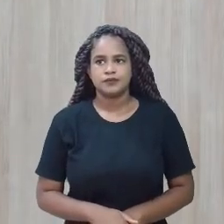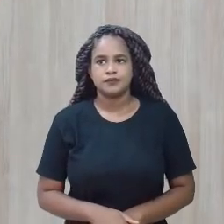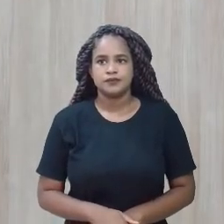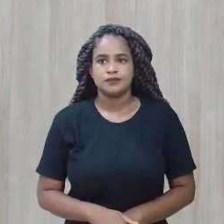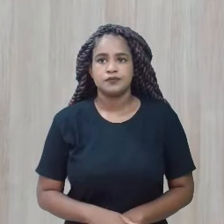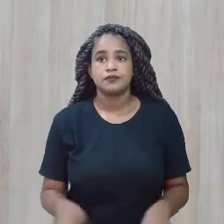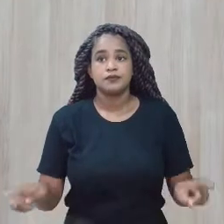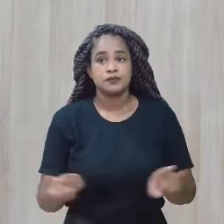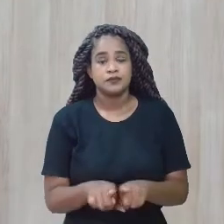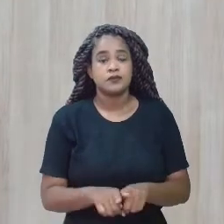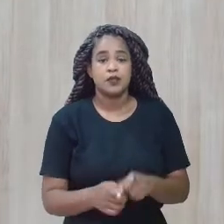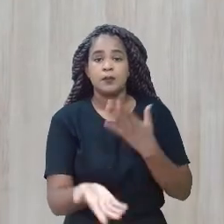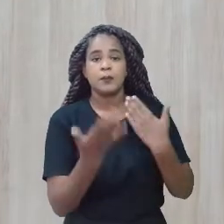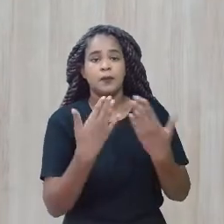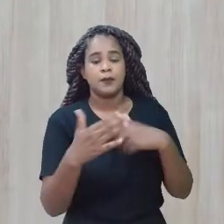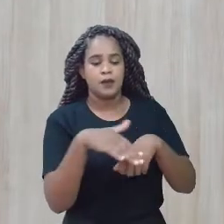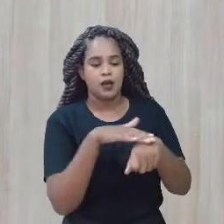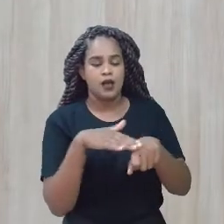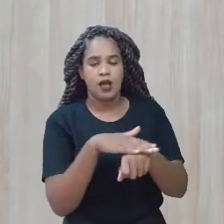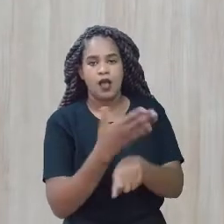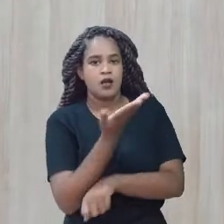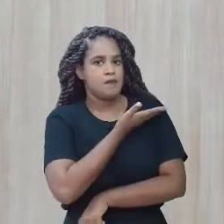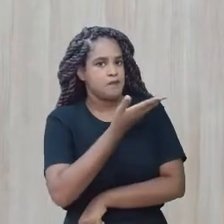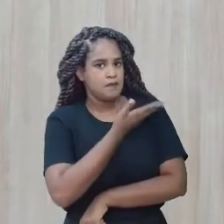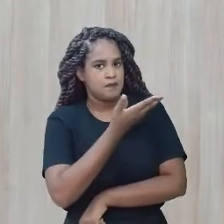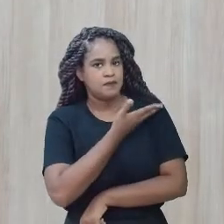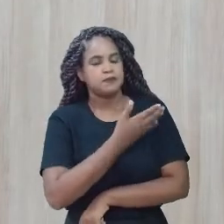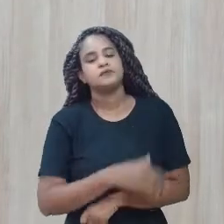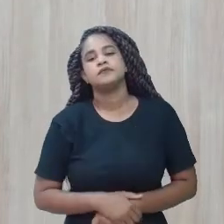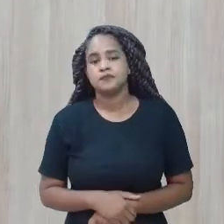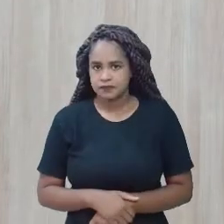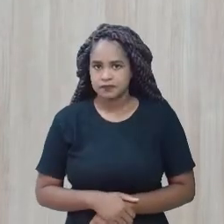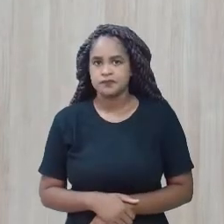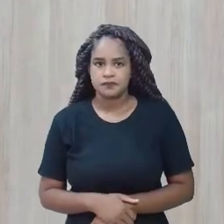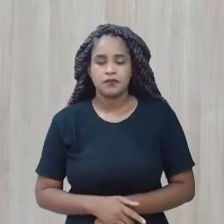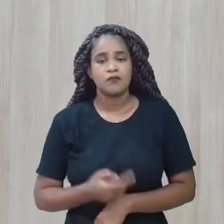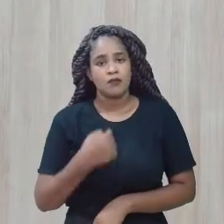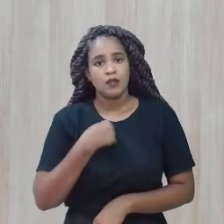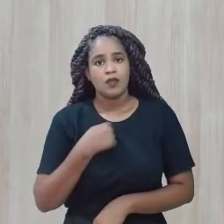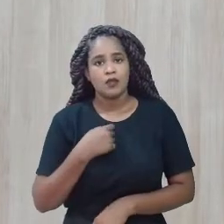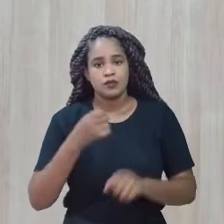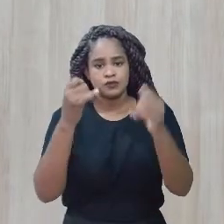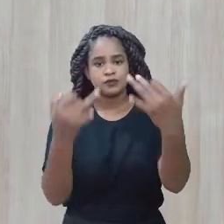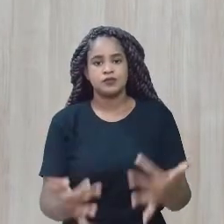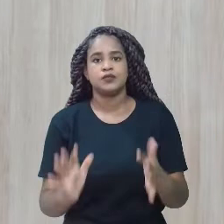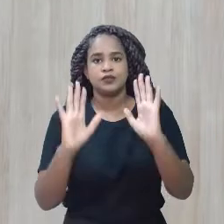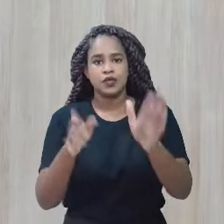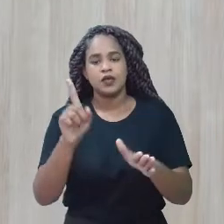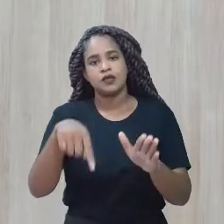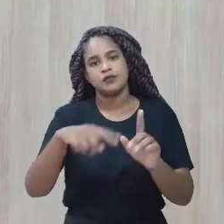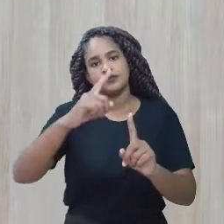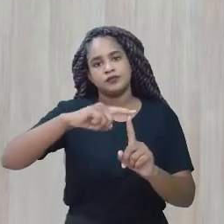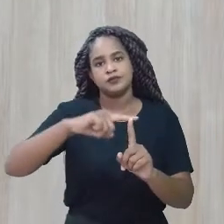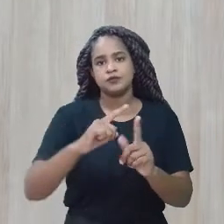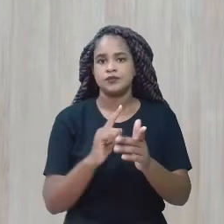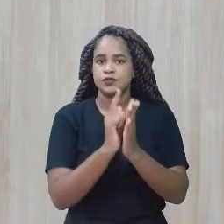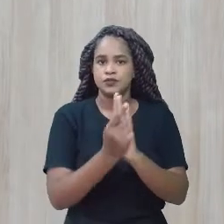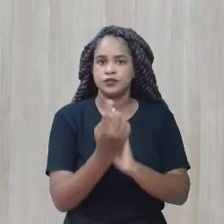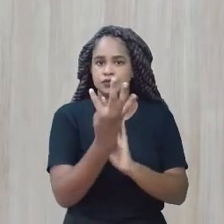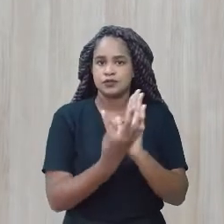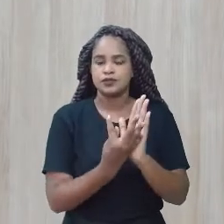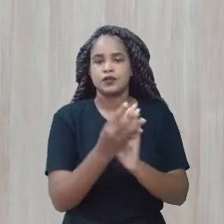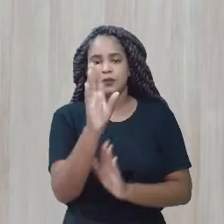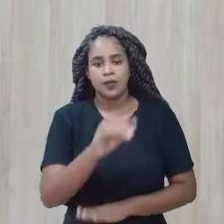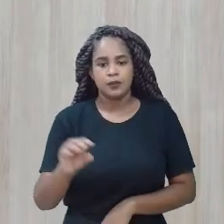Então, conversa com os amigos. Tudo isso que eu estou falando com vocês é um gênero textual, oral, quando